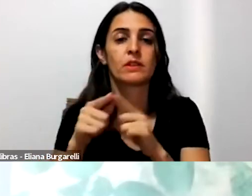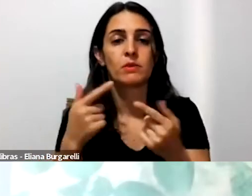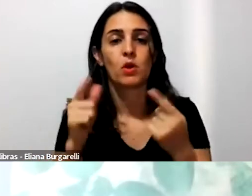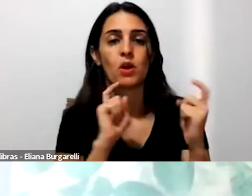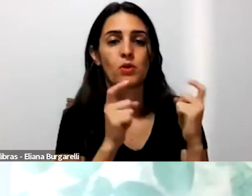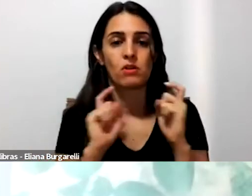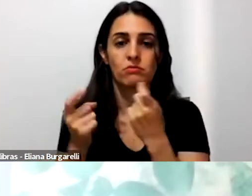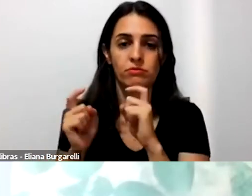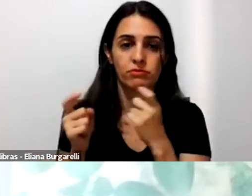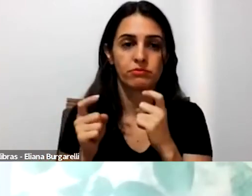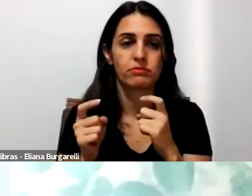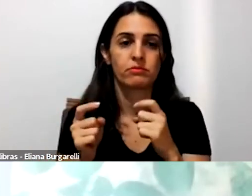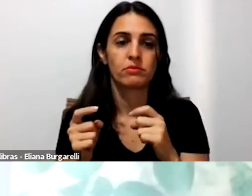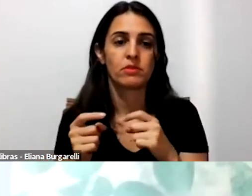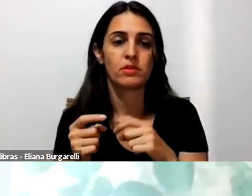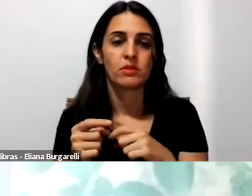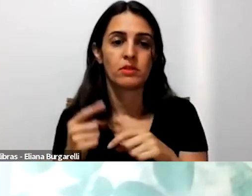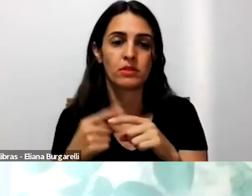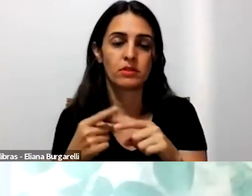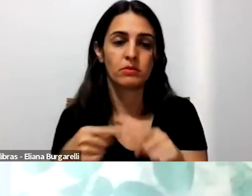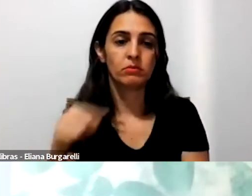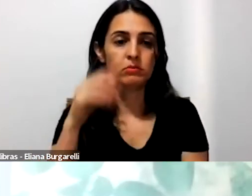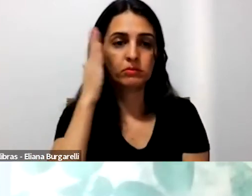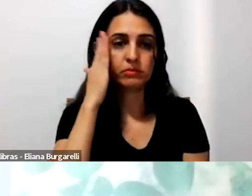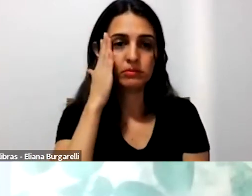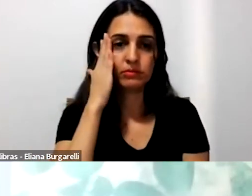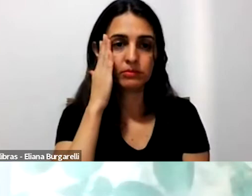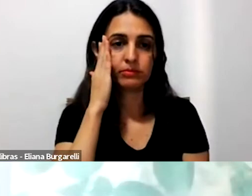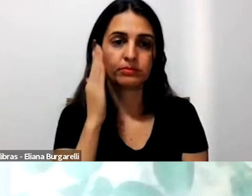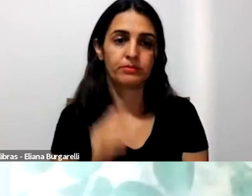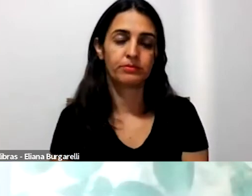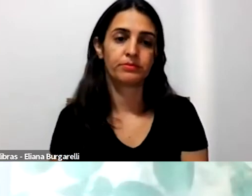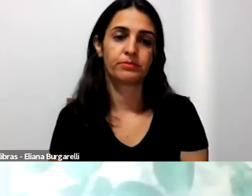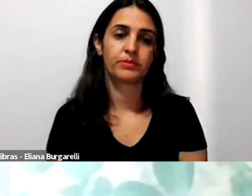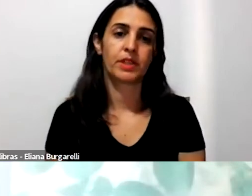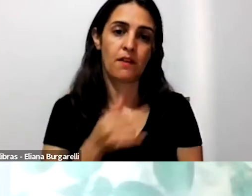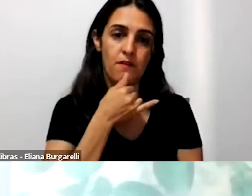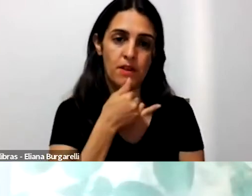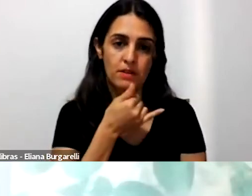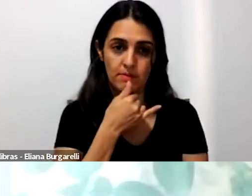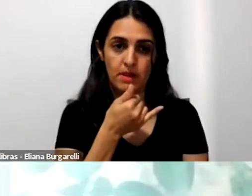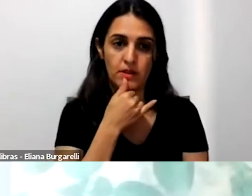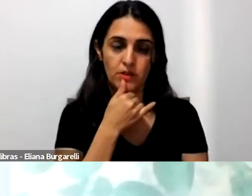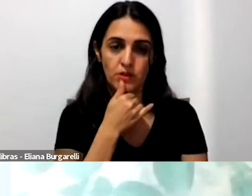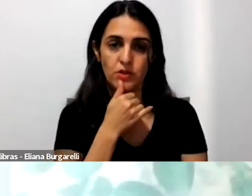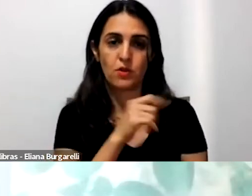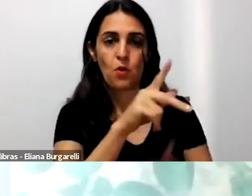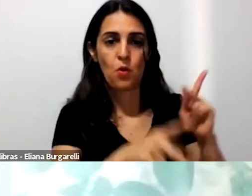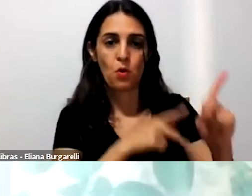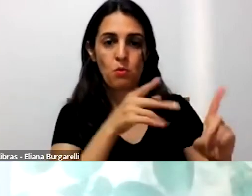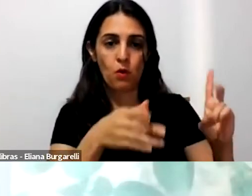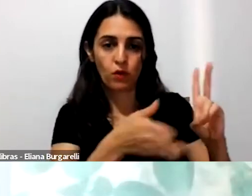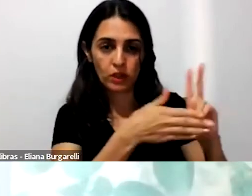outros povos indígenas, inclusive na COP tive a oportunidade de conversar com outras juventudes indígenas de